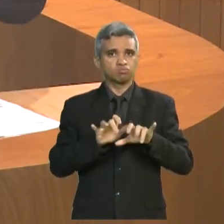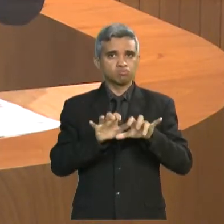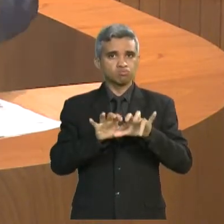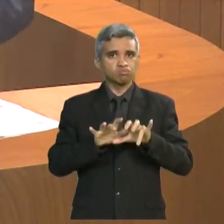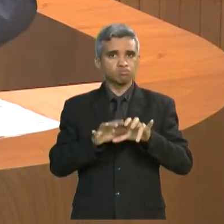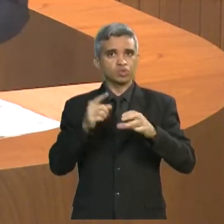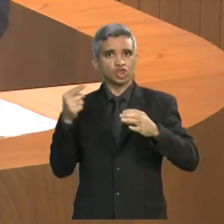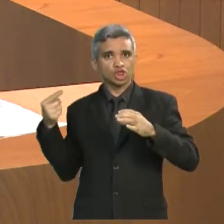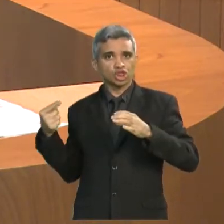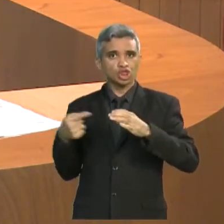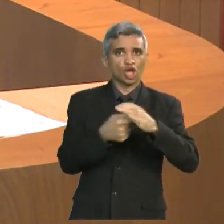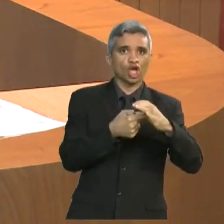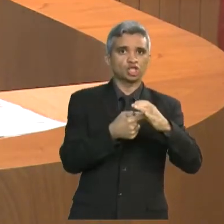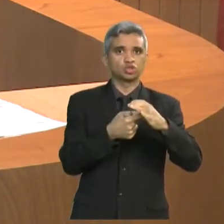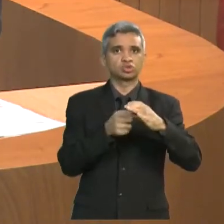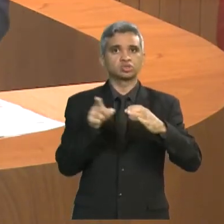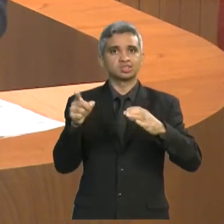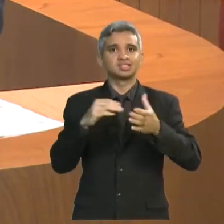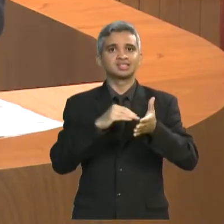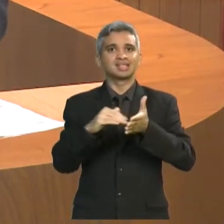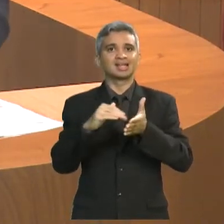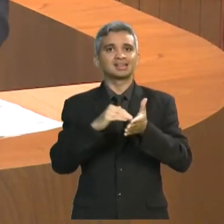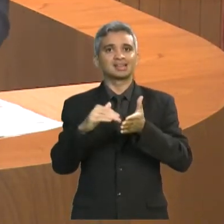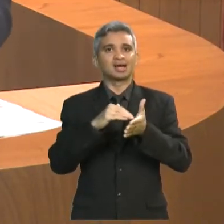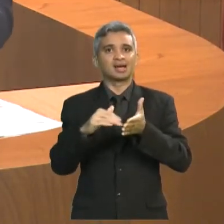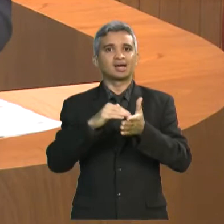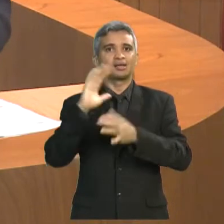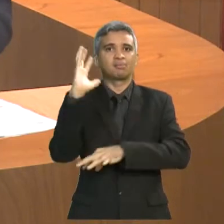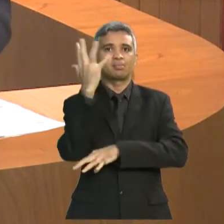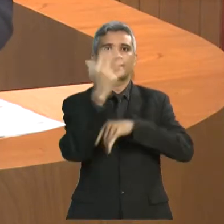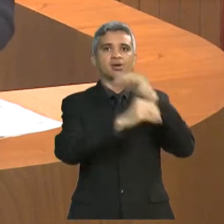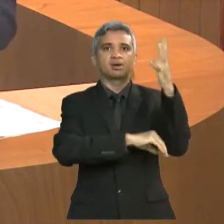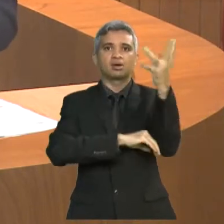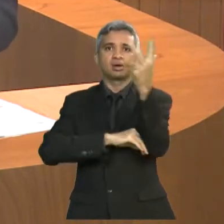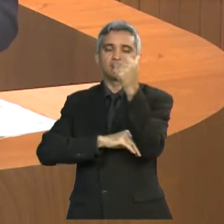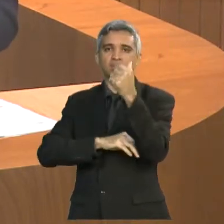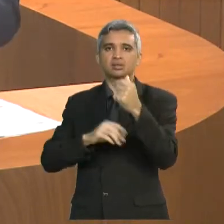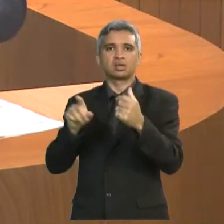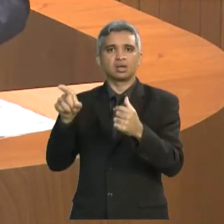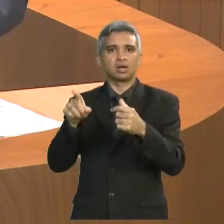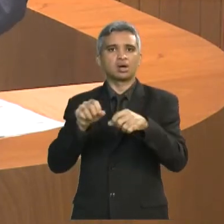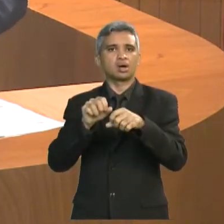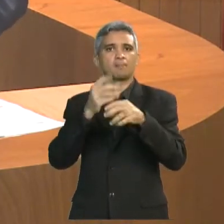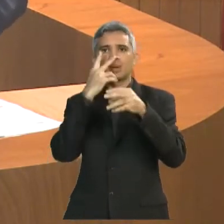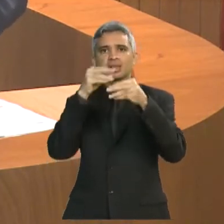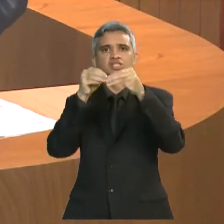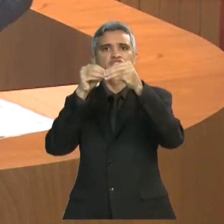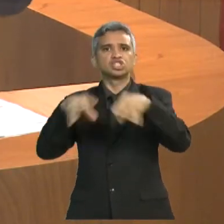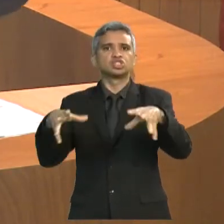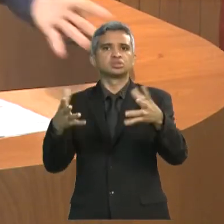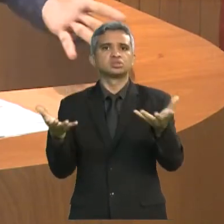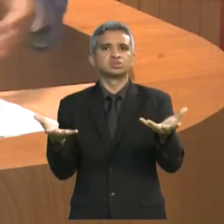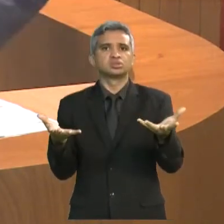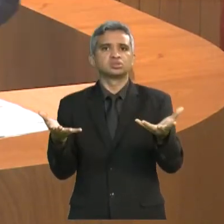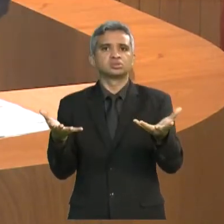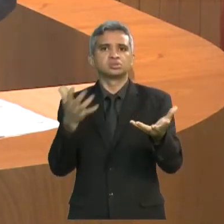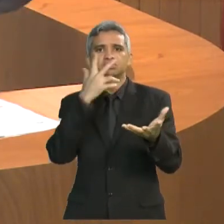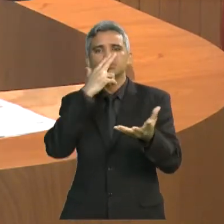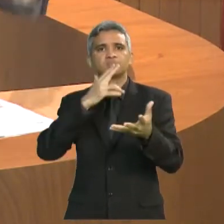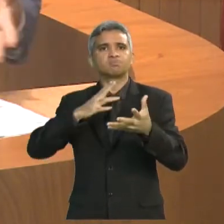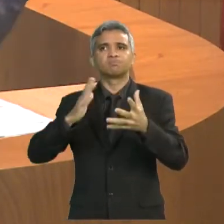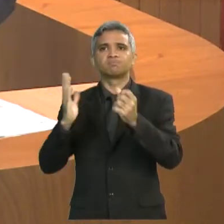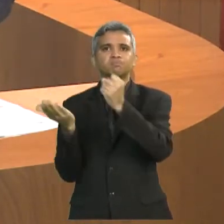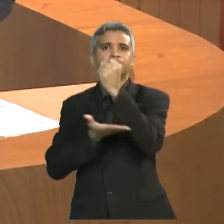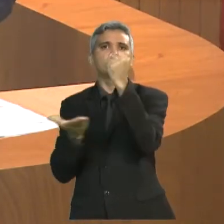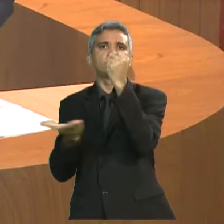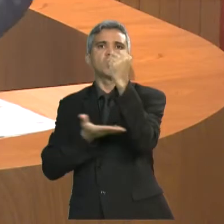para o IBAMA para que fiscalize estão desmatando estão destruindo a vegetação sem autorização